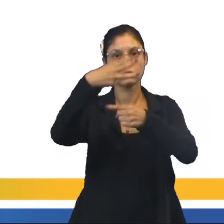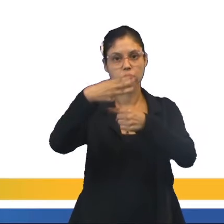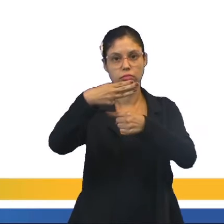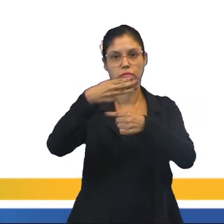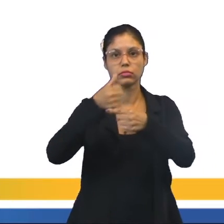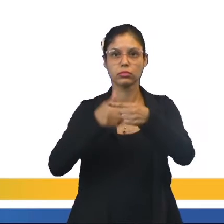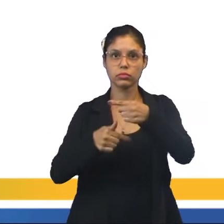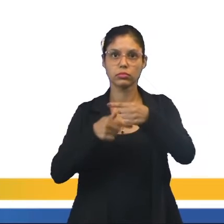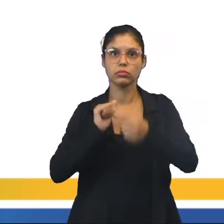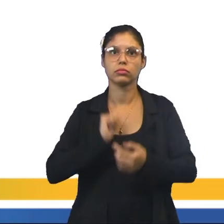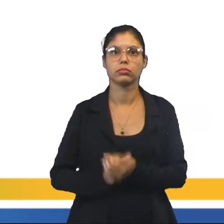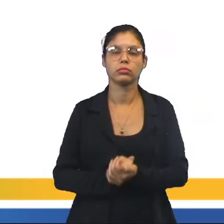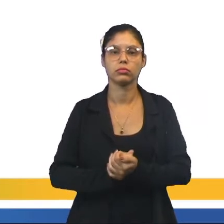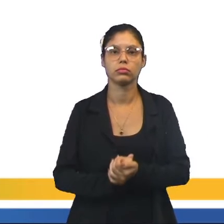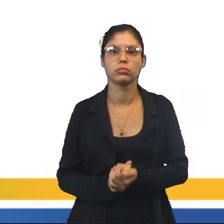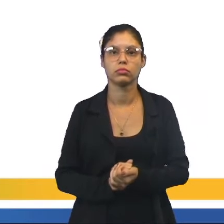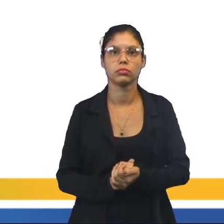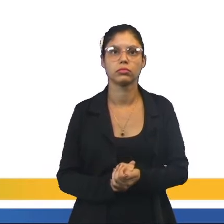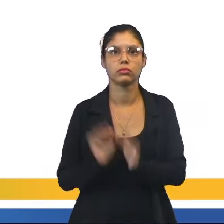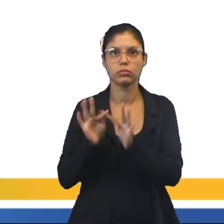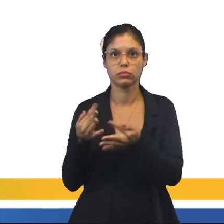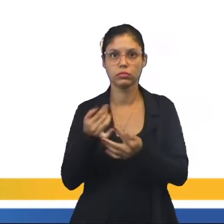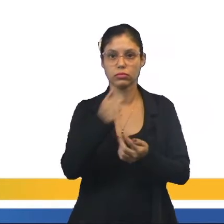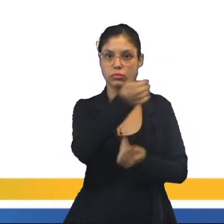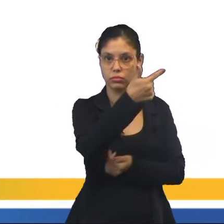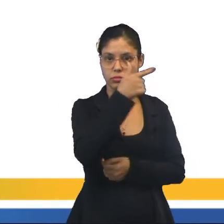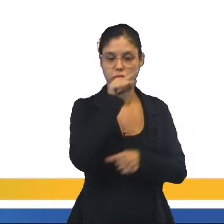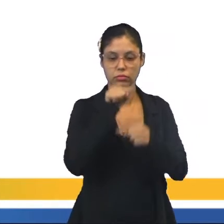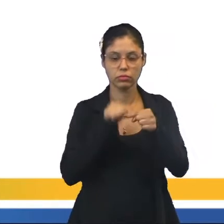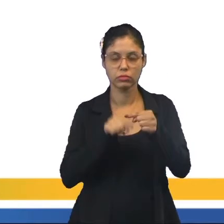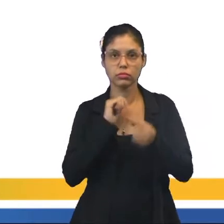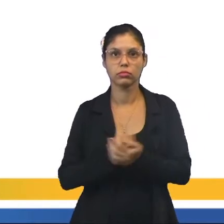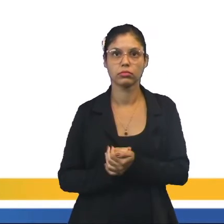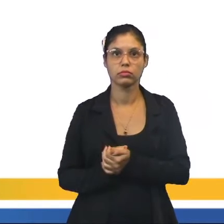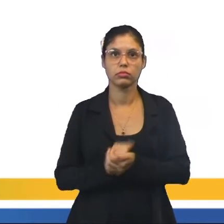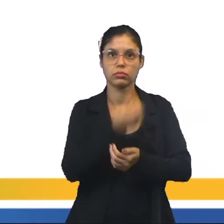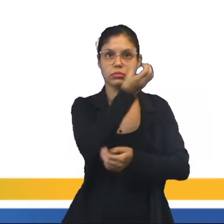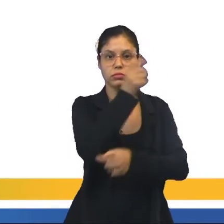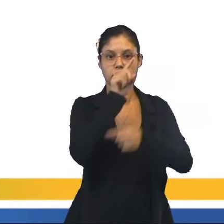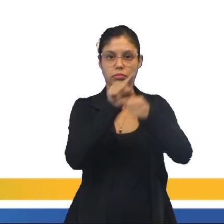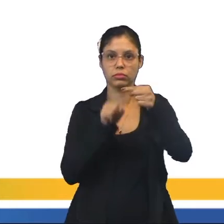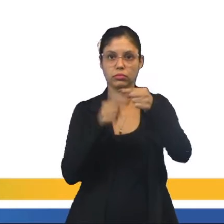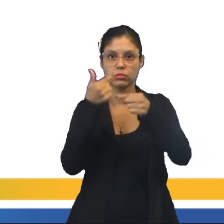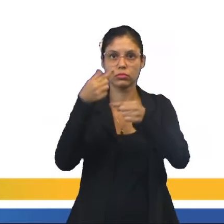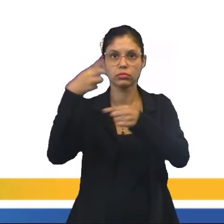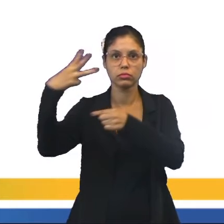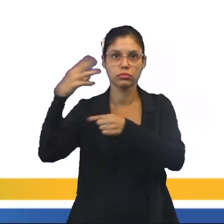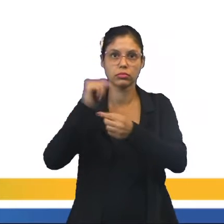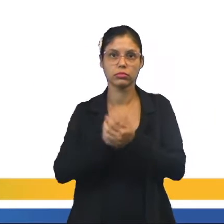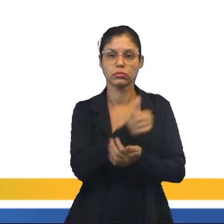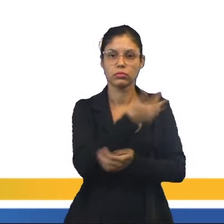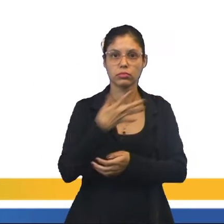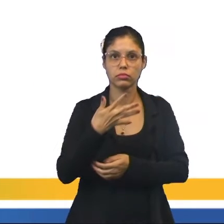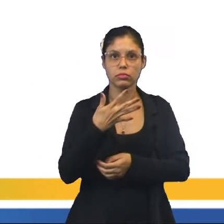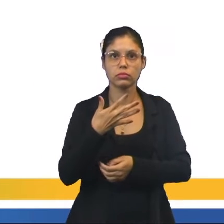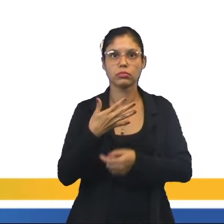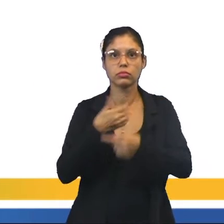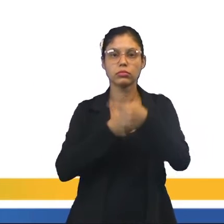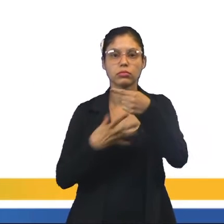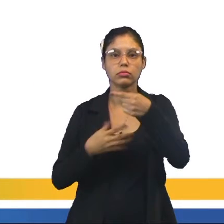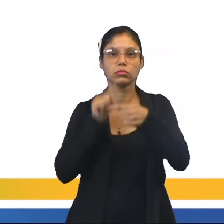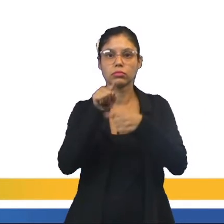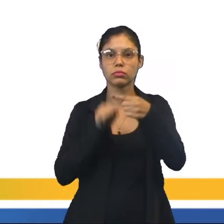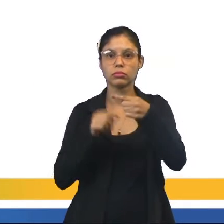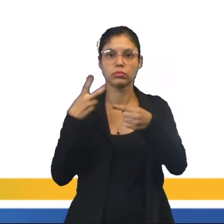Daí para simplificar? Dá. A gente simplifica por 2, 6 simplificado por 2 dá 3. 14 dividido para